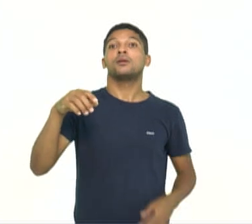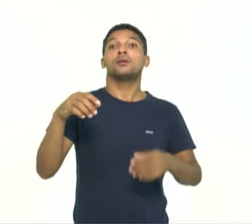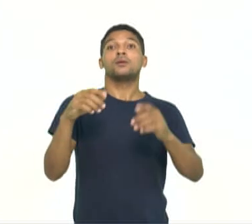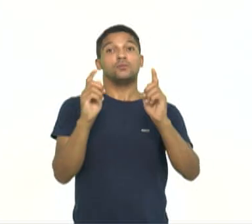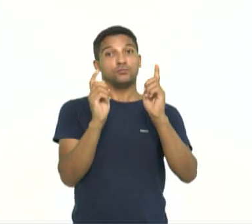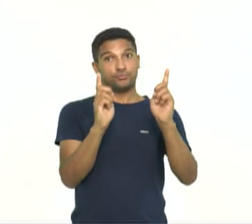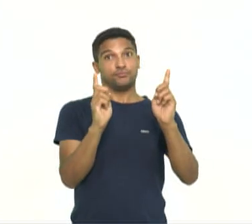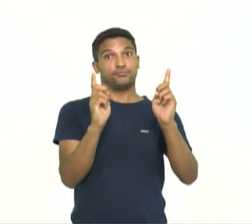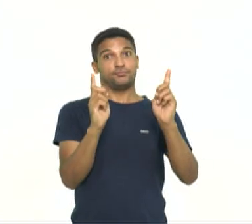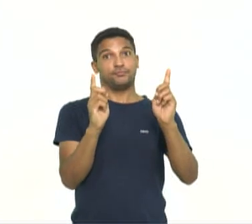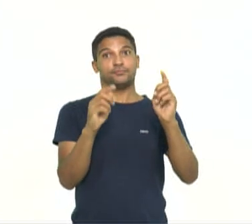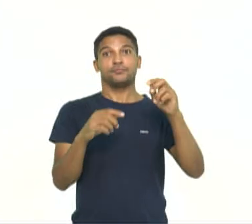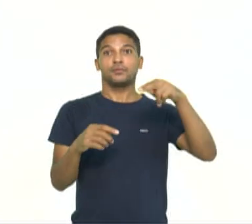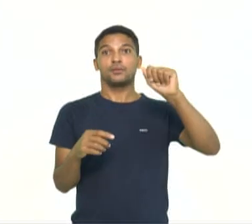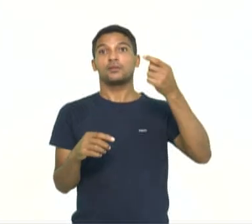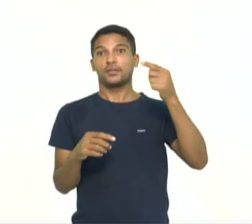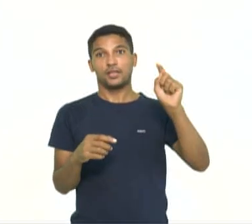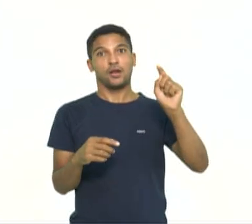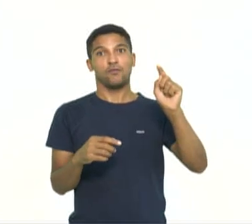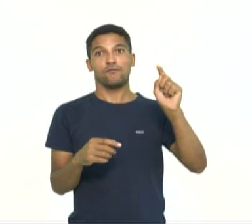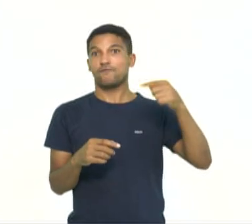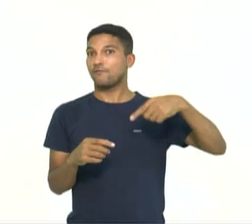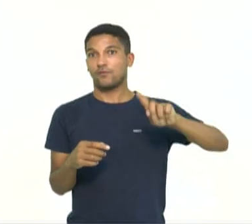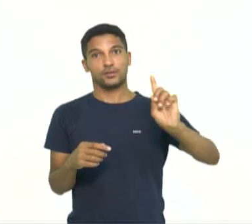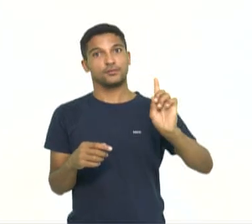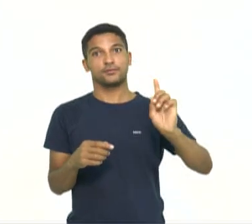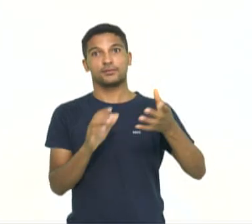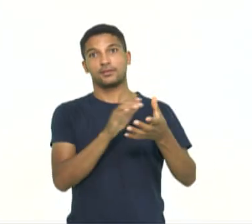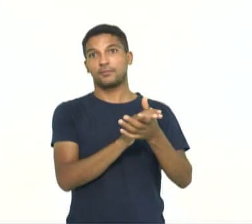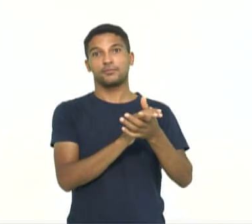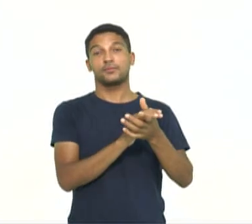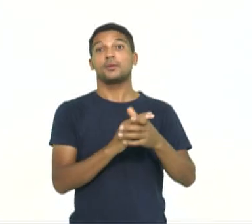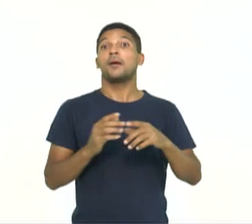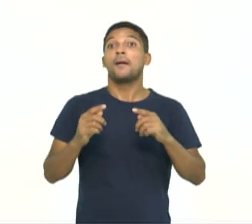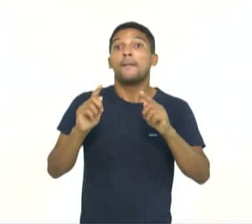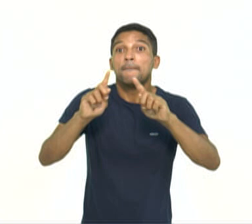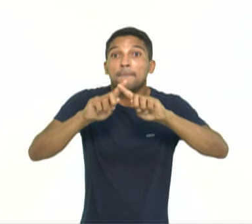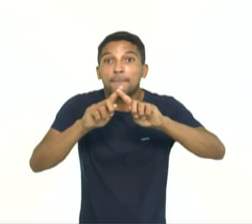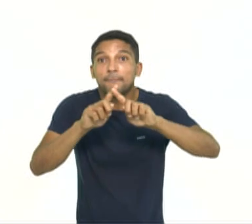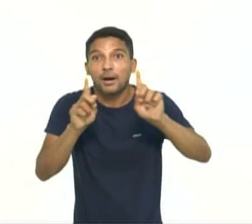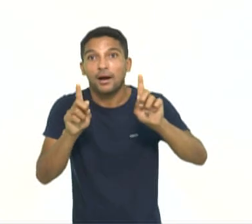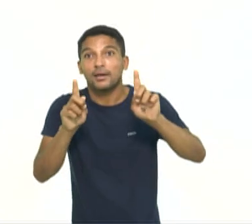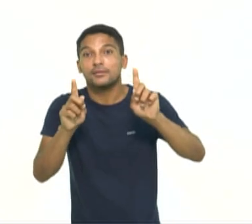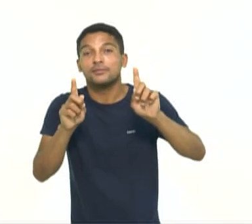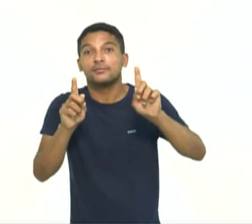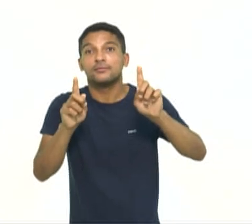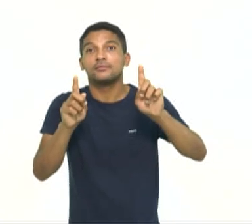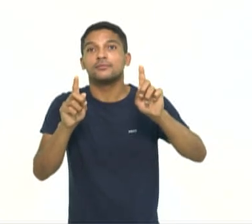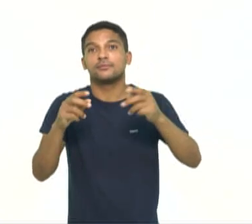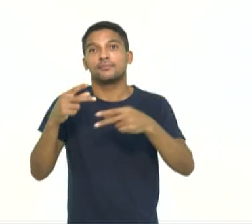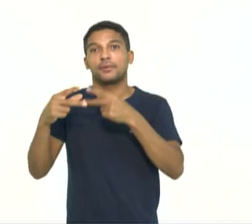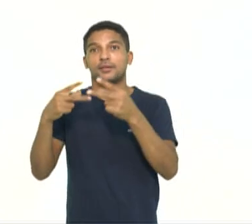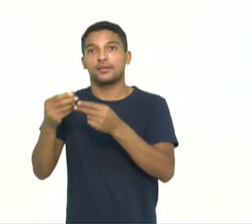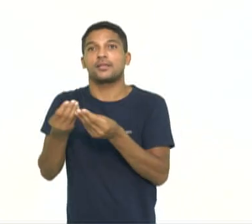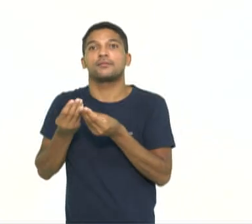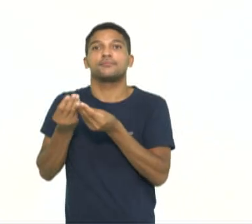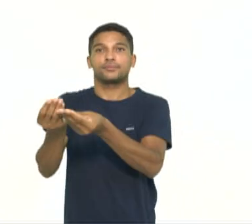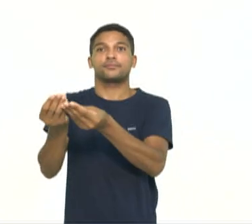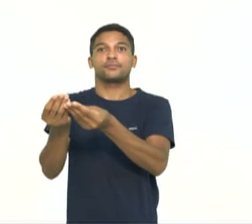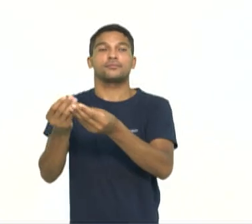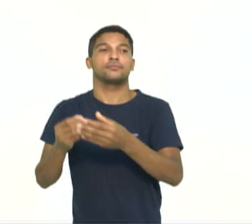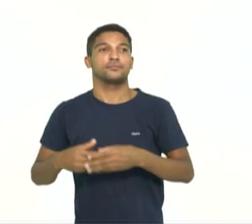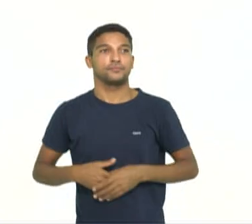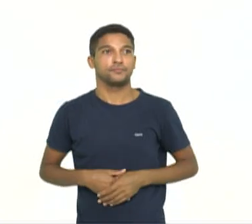casamento, mas mandamos o presente. Porém, mandamos o presente. né? Então nós teríamos daí uma situação